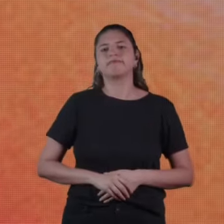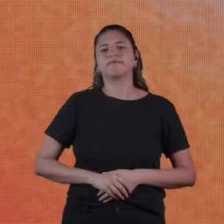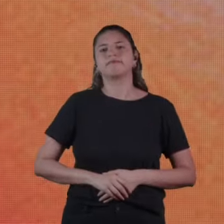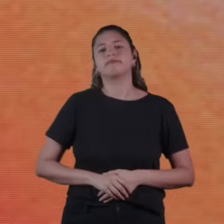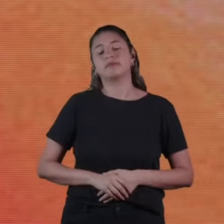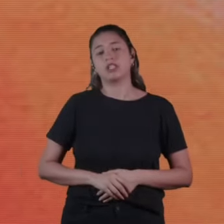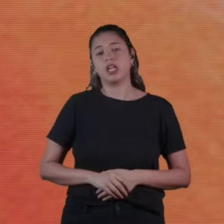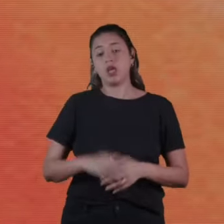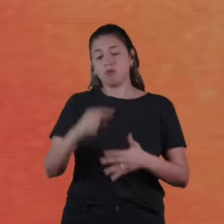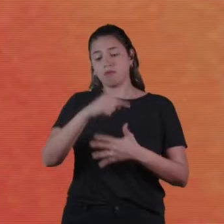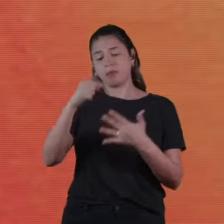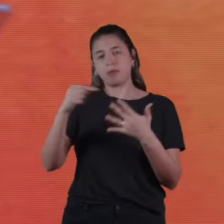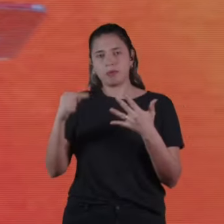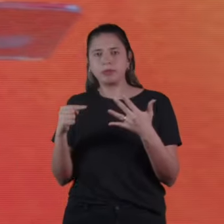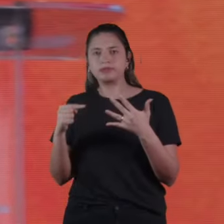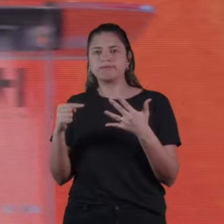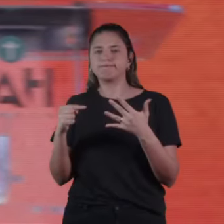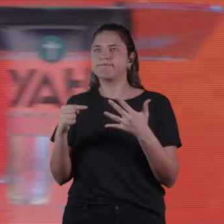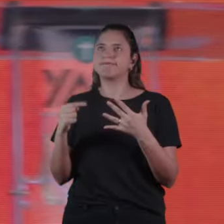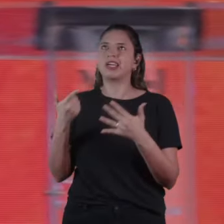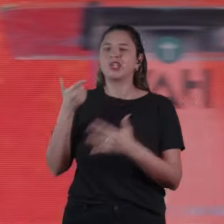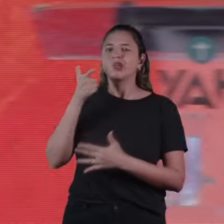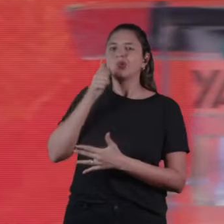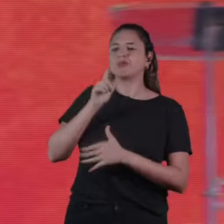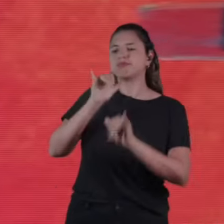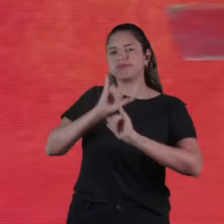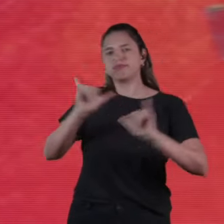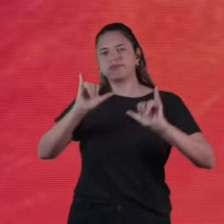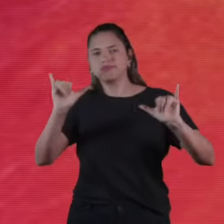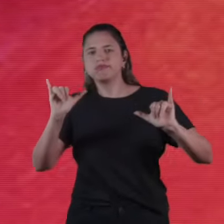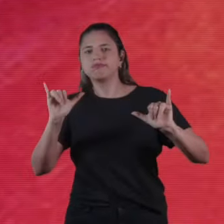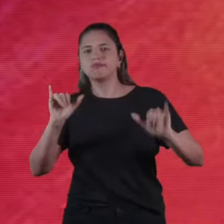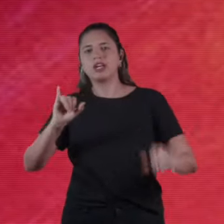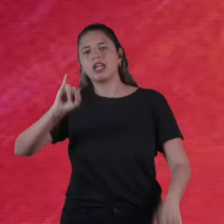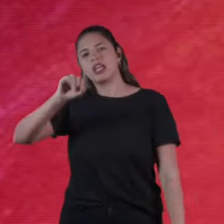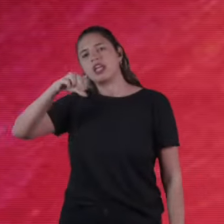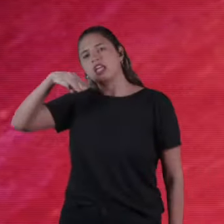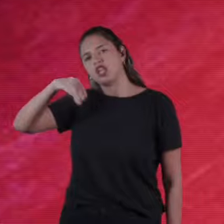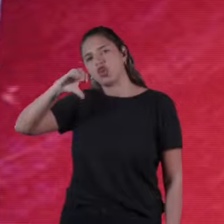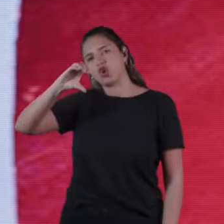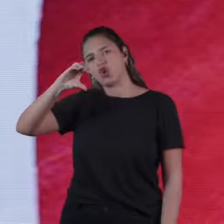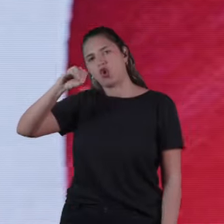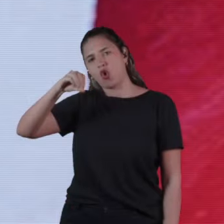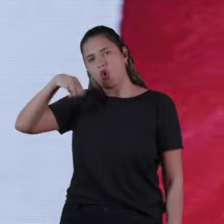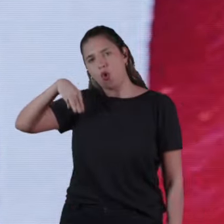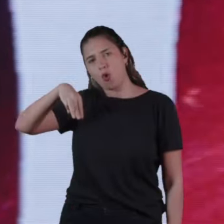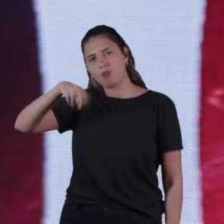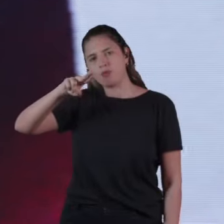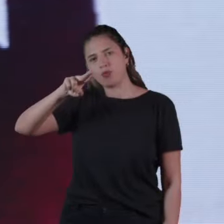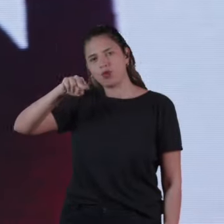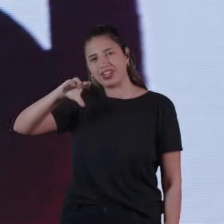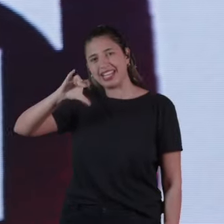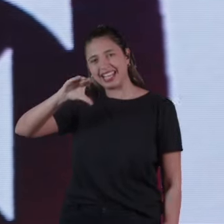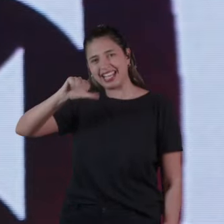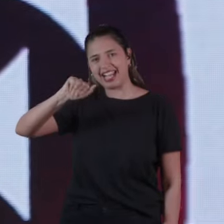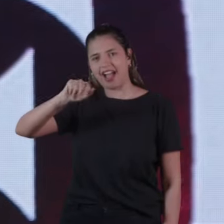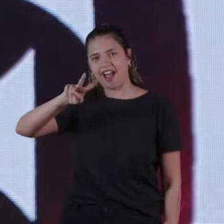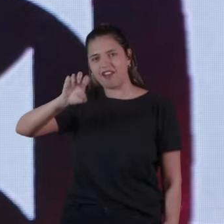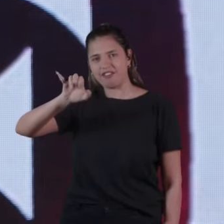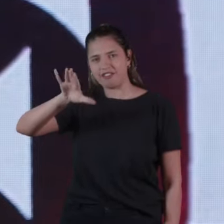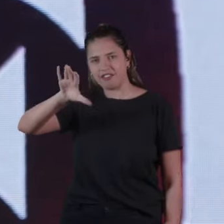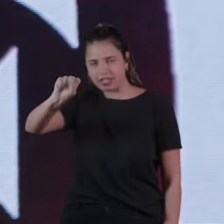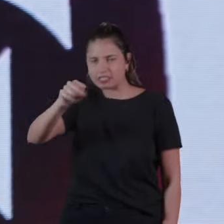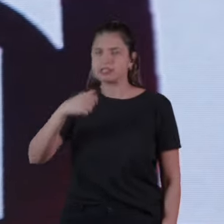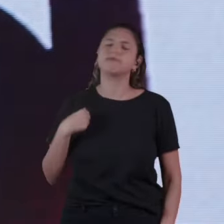chamados atributos incomunicáveis. Todo mundo conhece essa diferenciação? Existem atributos comunicáveis. O que